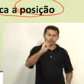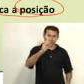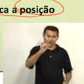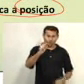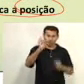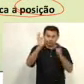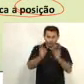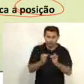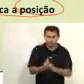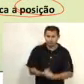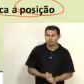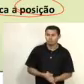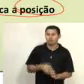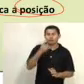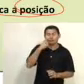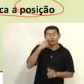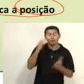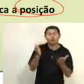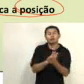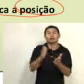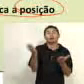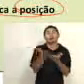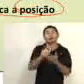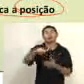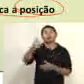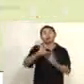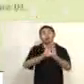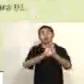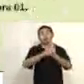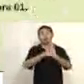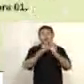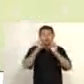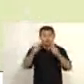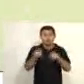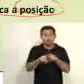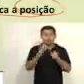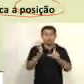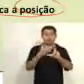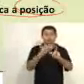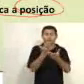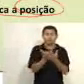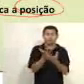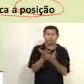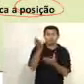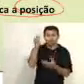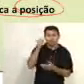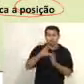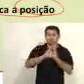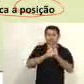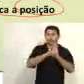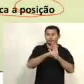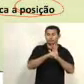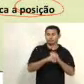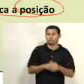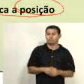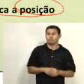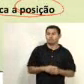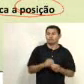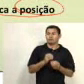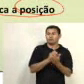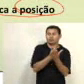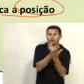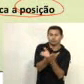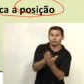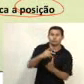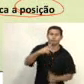certo? Vamos ver então outro conceito que vimos também na teleaula passada, é o conceito de